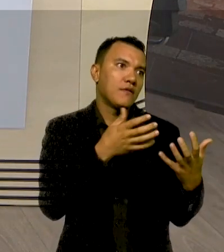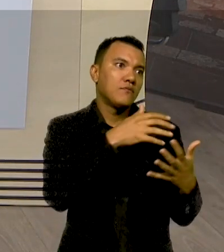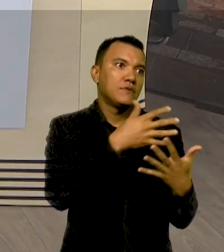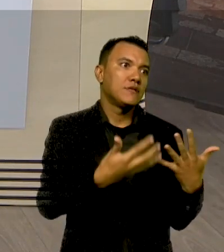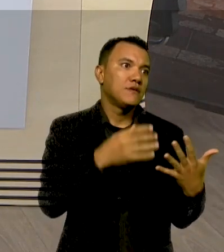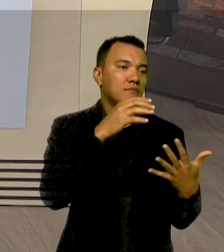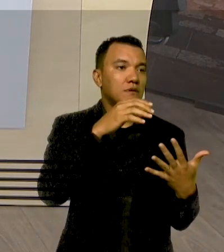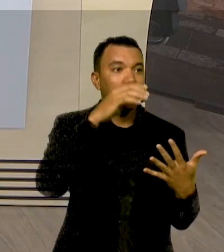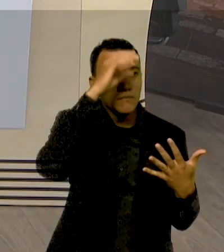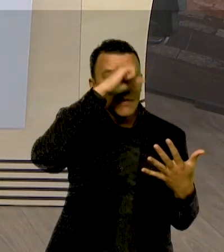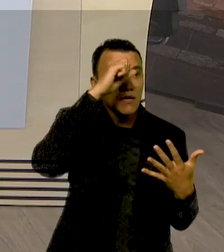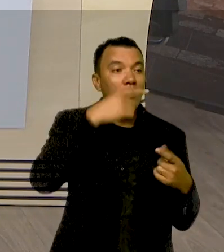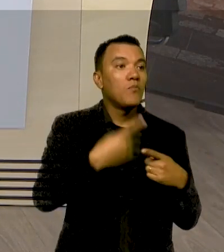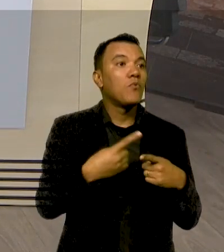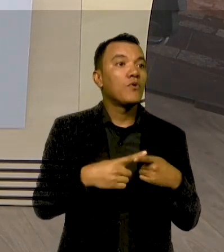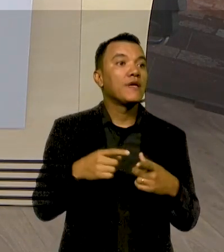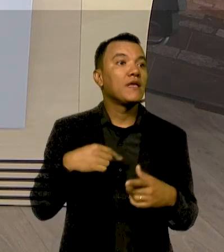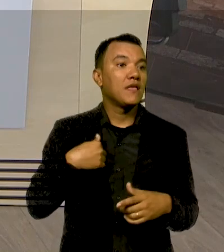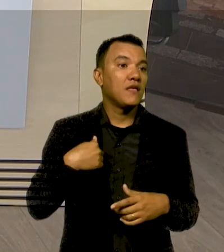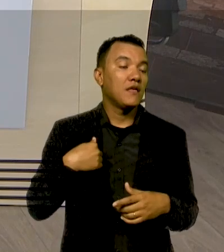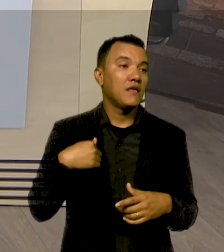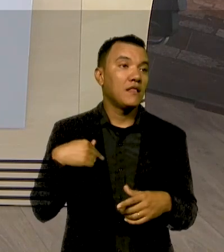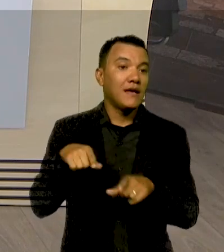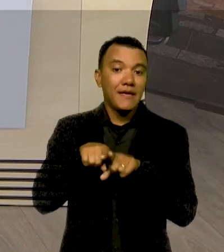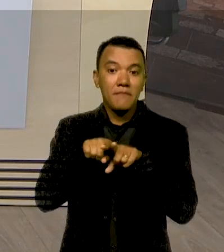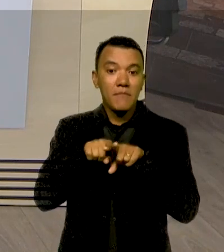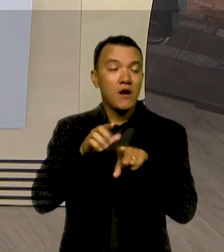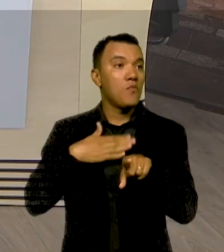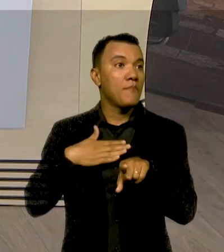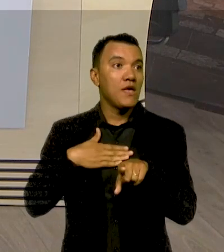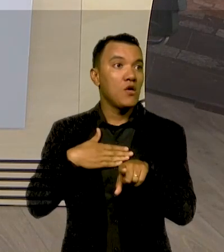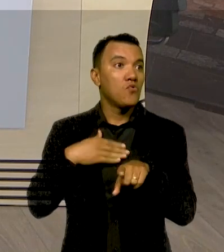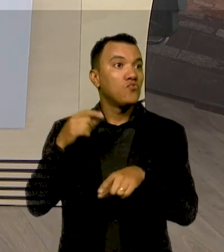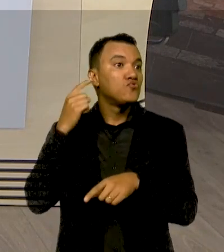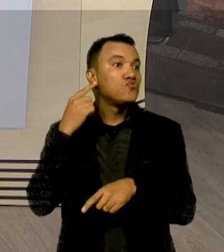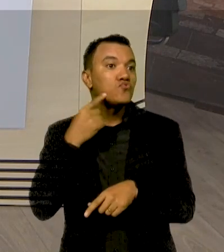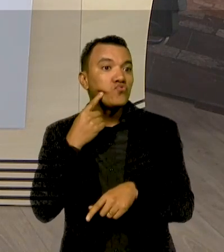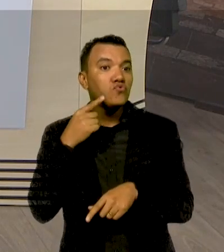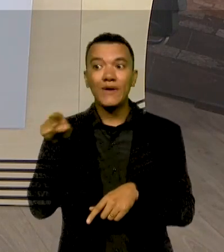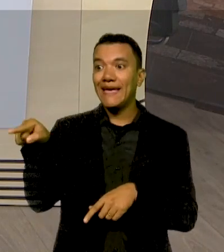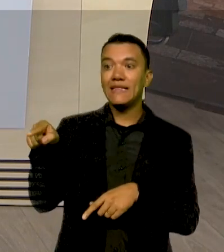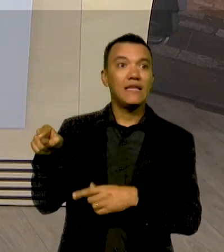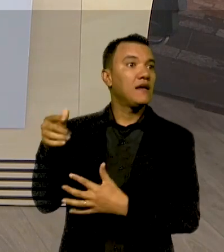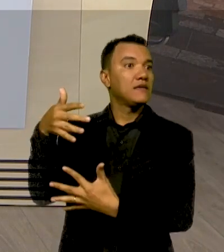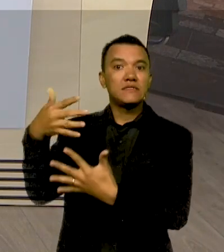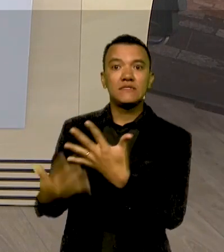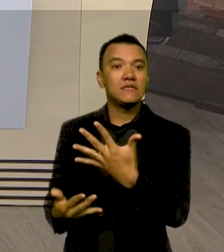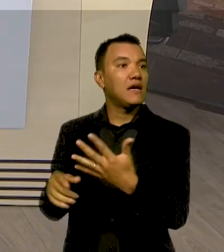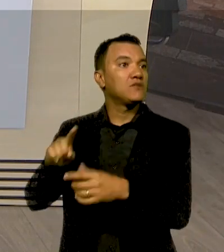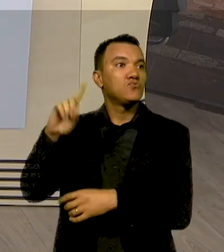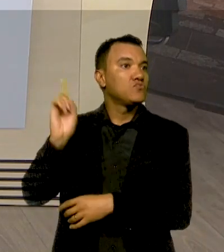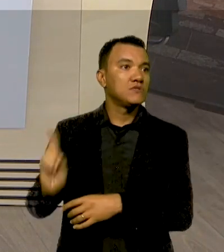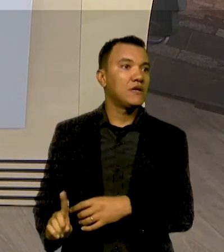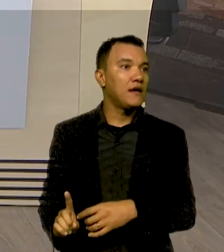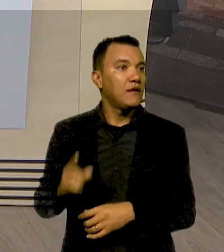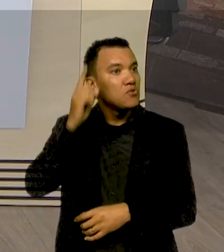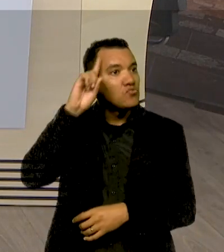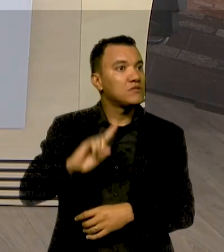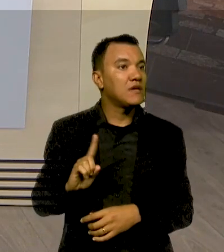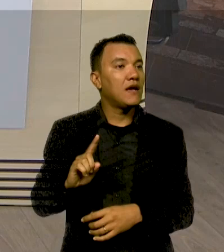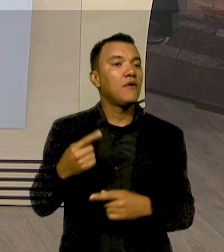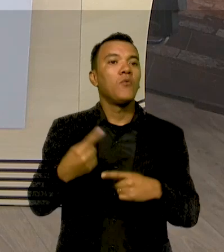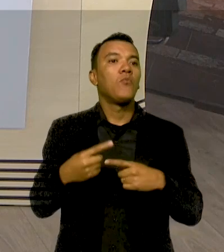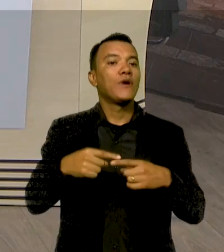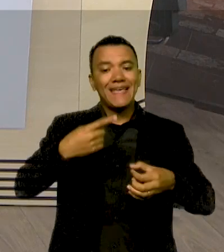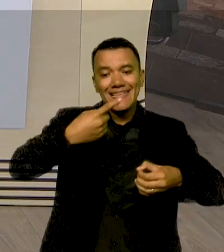meu irmão é surdo e ele não sabe língua de sinais. Ele já tem 9 anos e a gente não sabe onde colocar ele porque aqui na nossa cidade não tem nenhuma